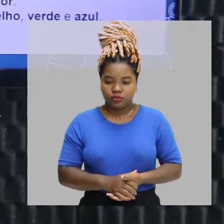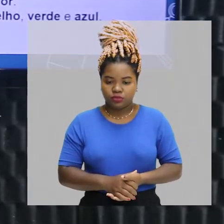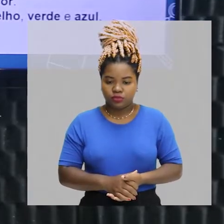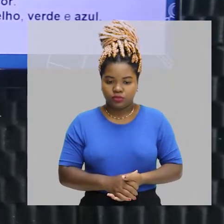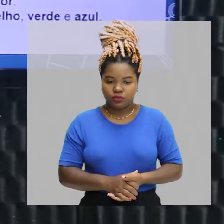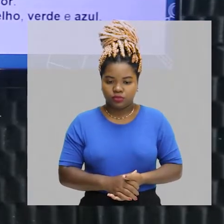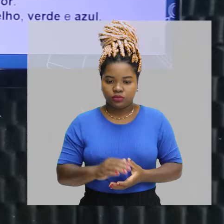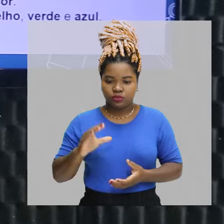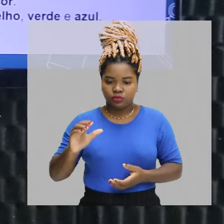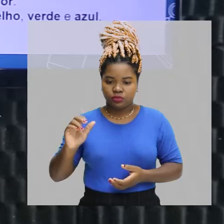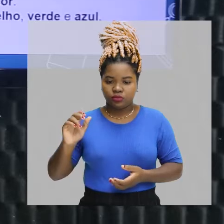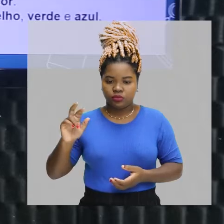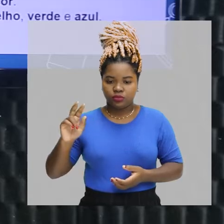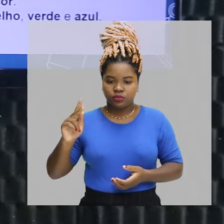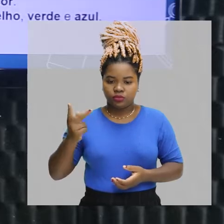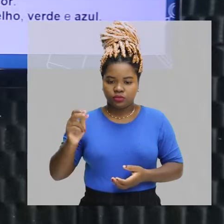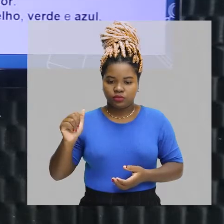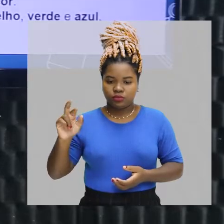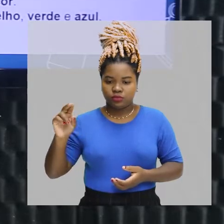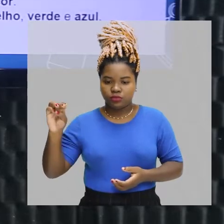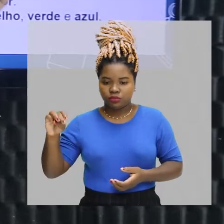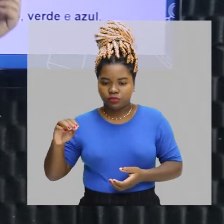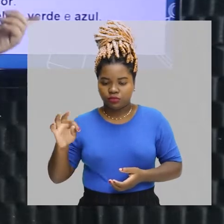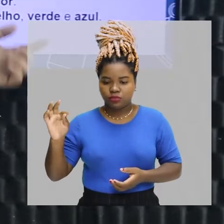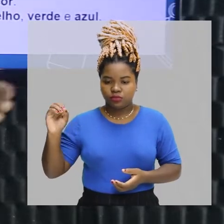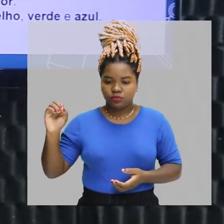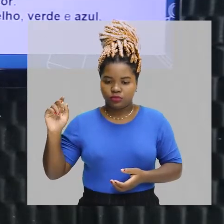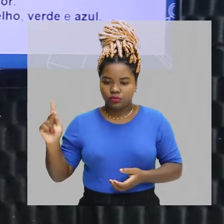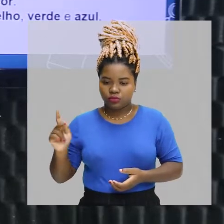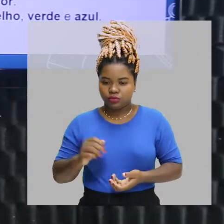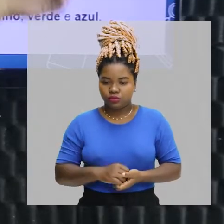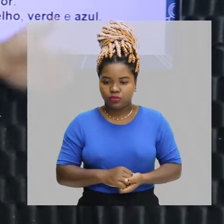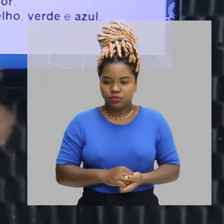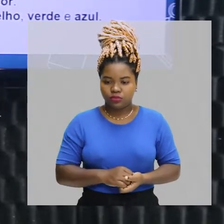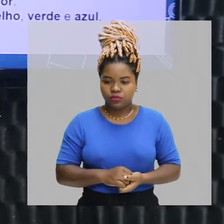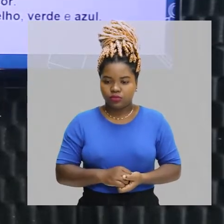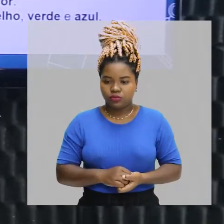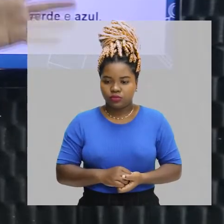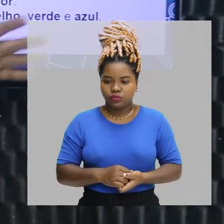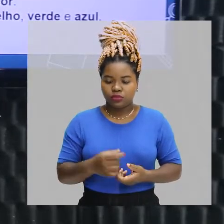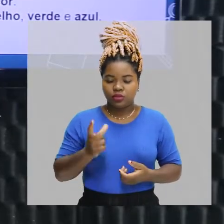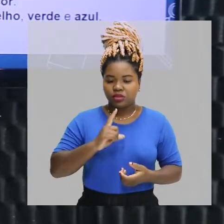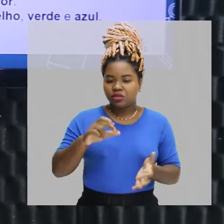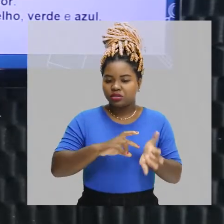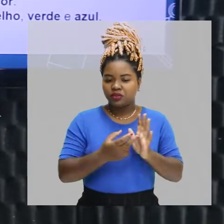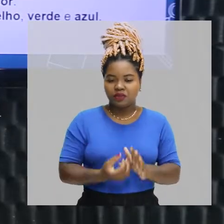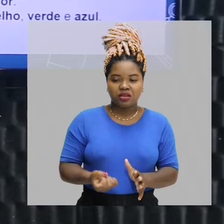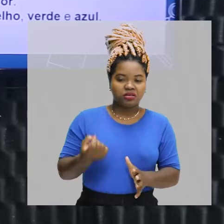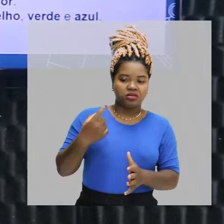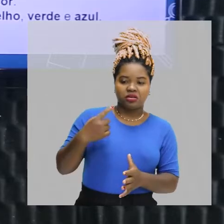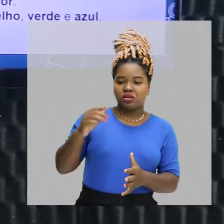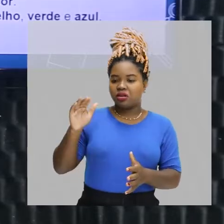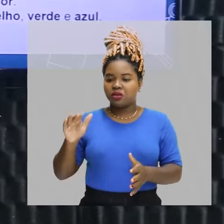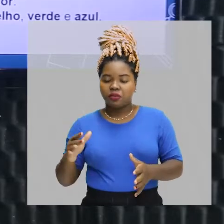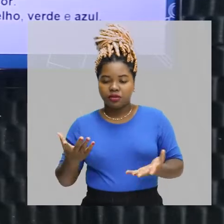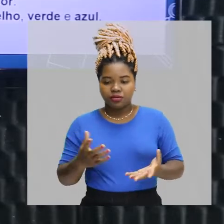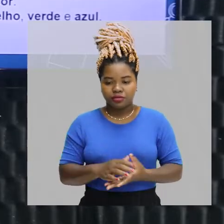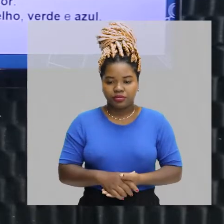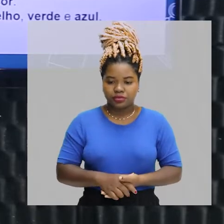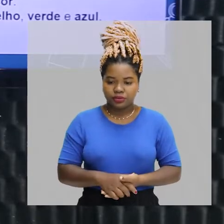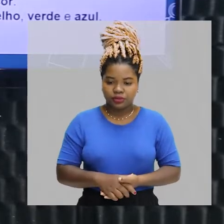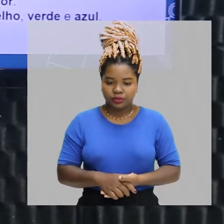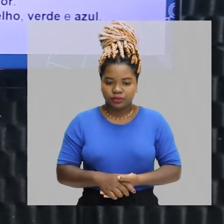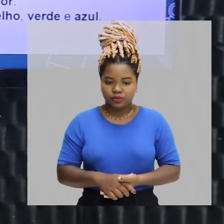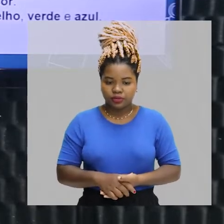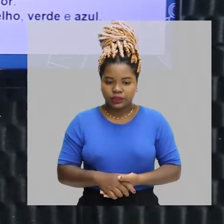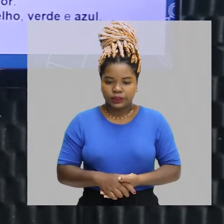O charme em cima, o top, né? Embaixo, estranheza e por aí vai, ok?